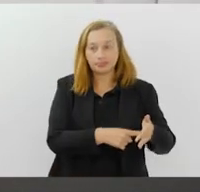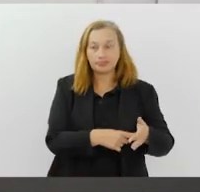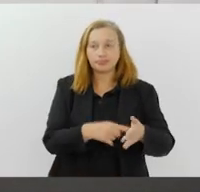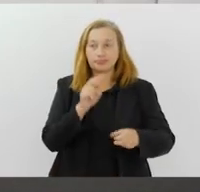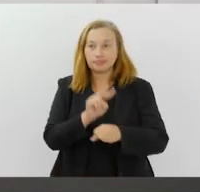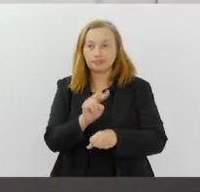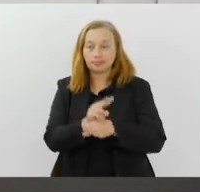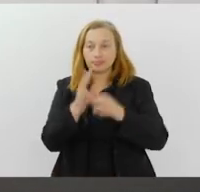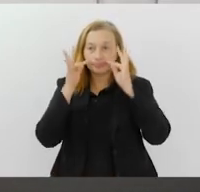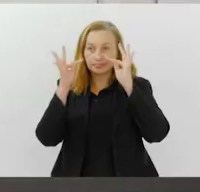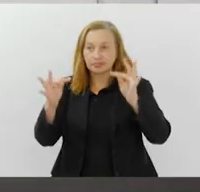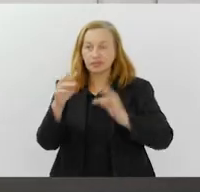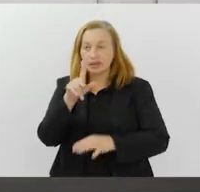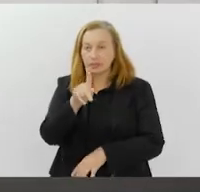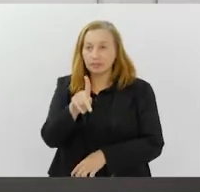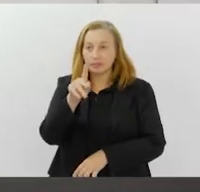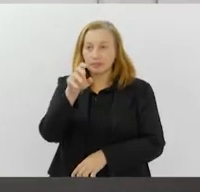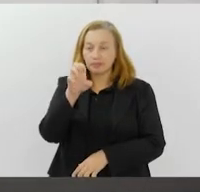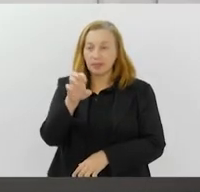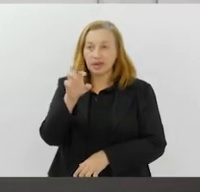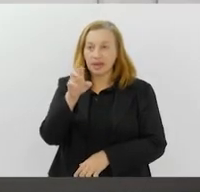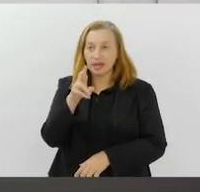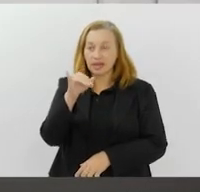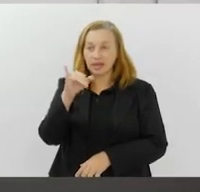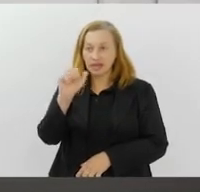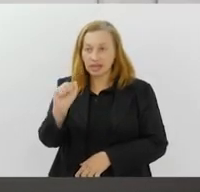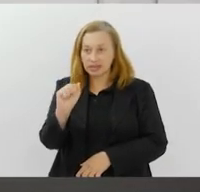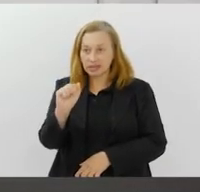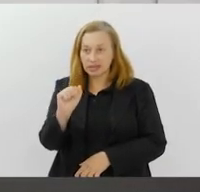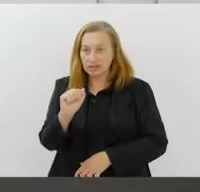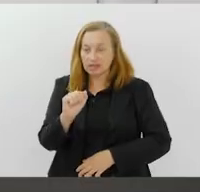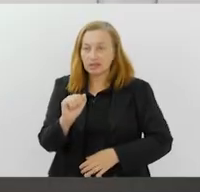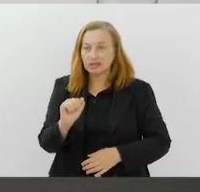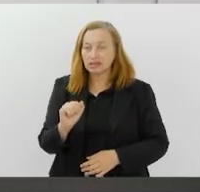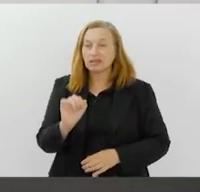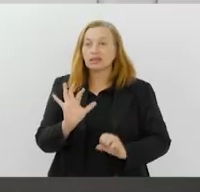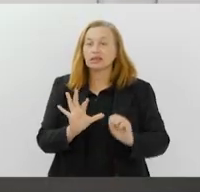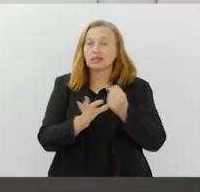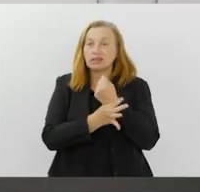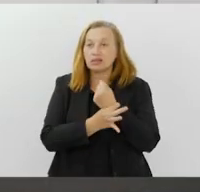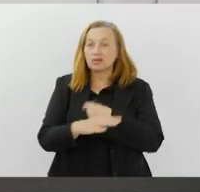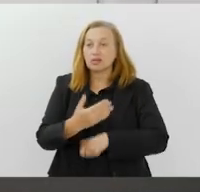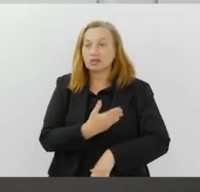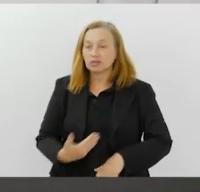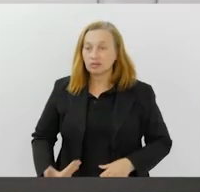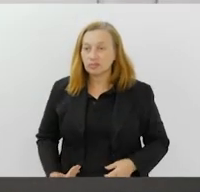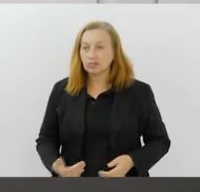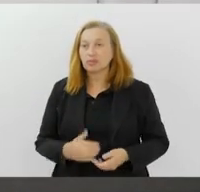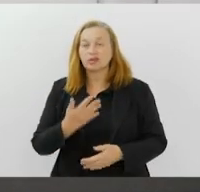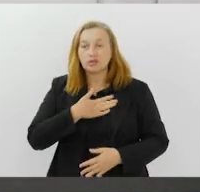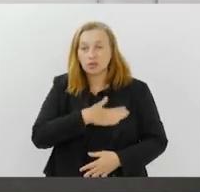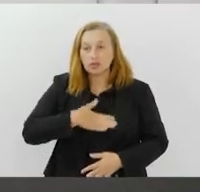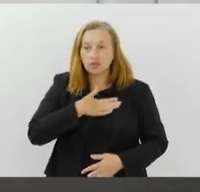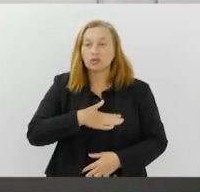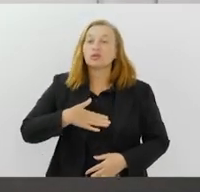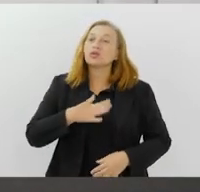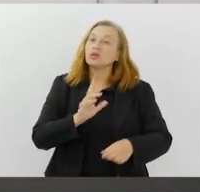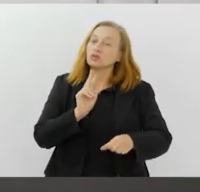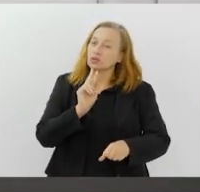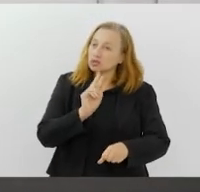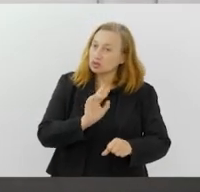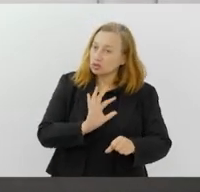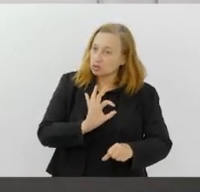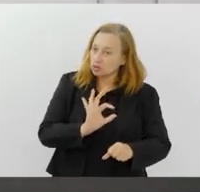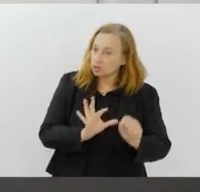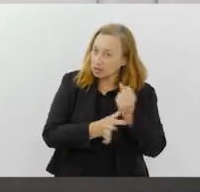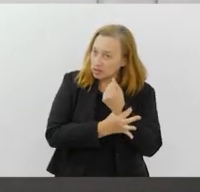testemunho E perícia Porque isso tem a ver com uma concepção de Segurança Pública a gente gosta da segurança queremos